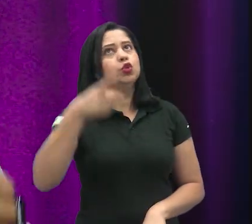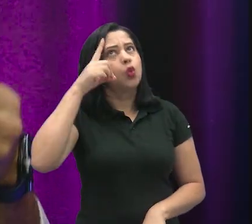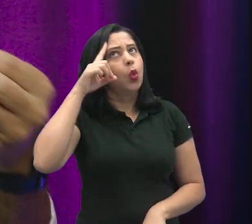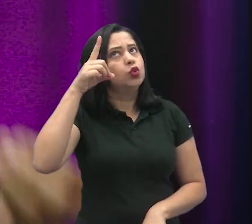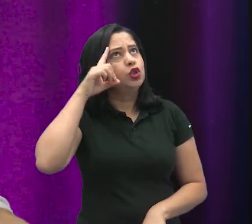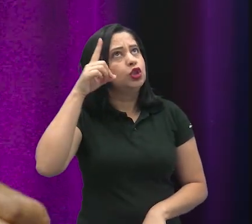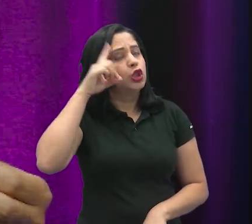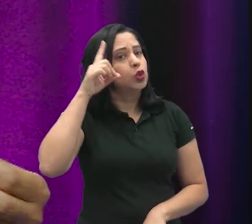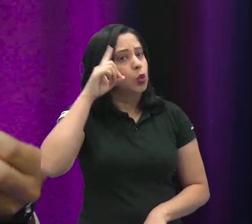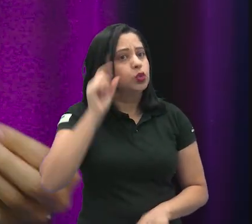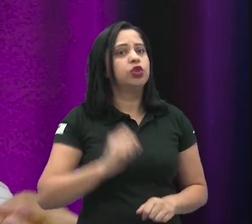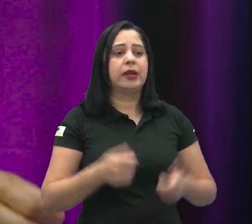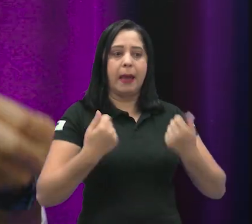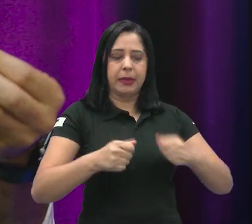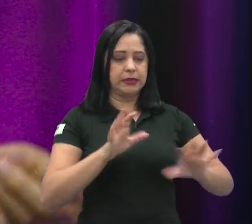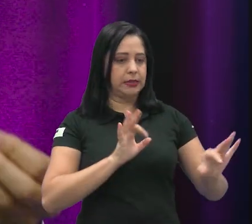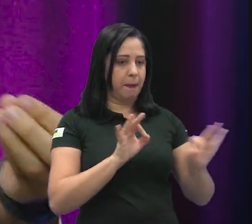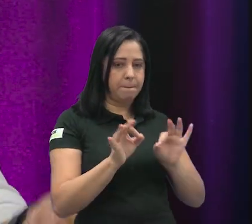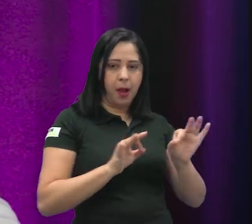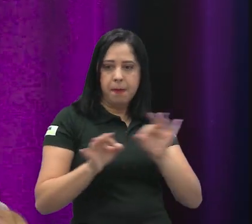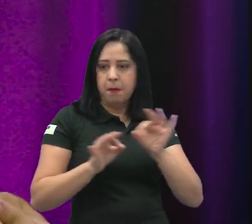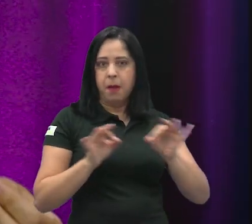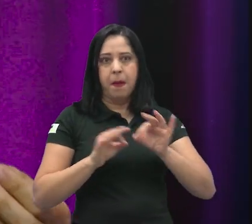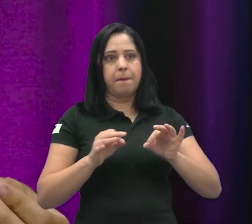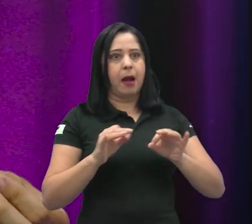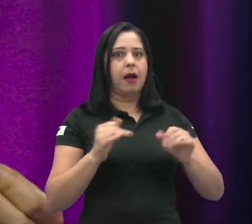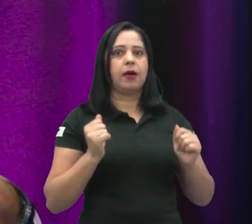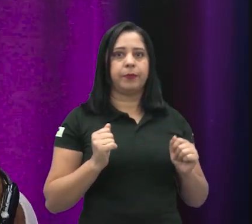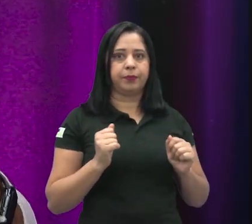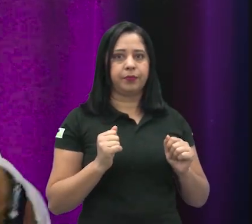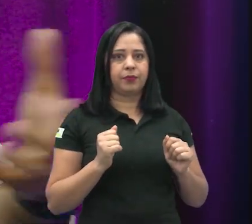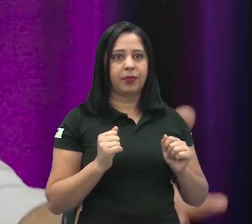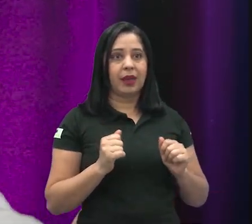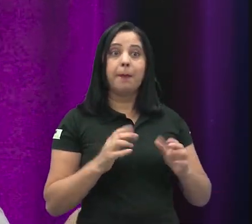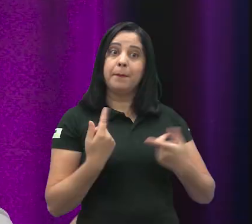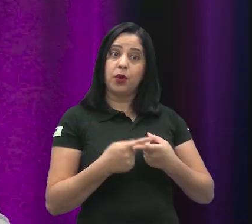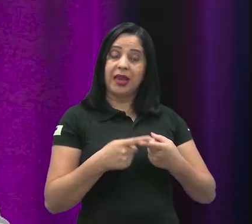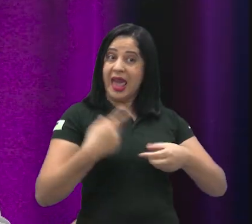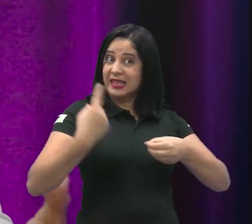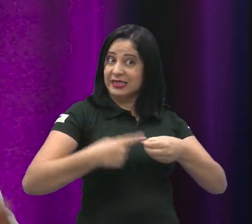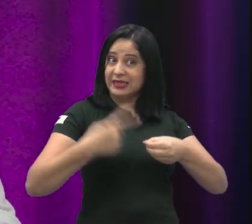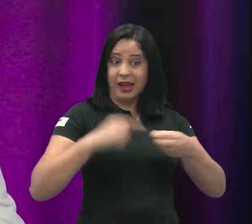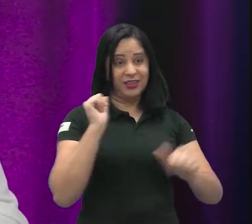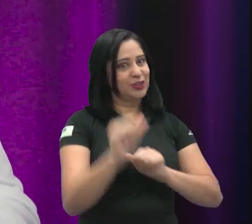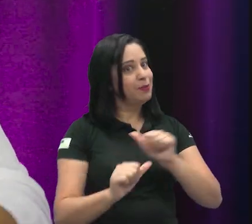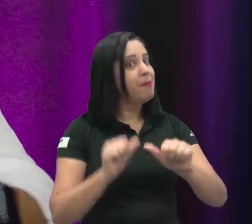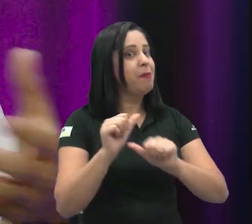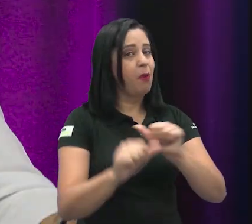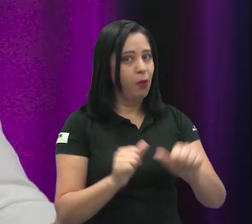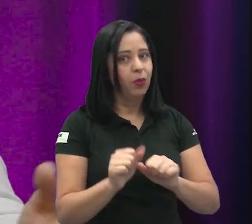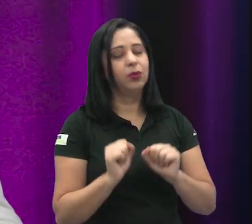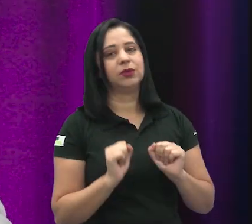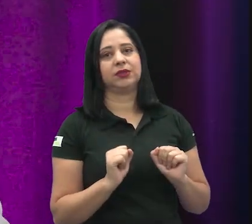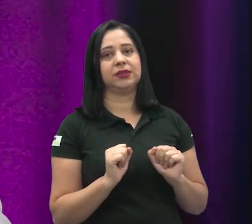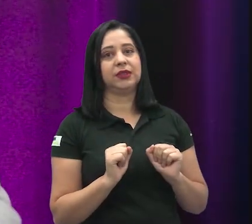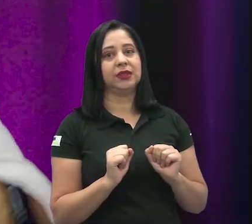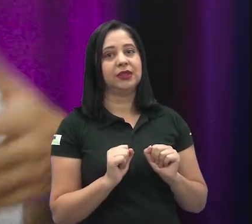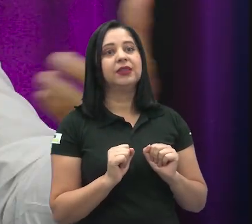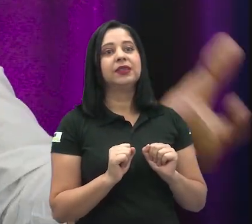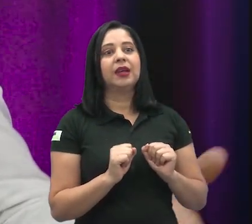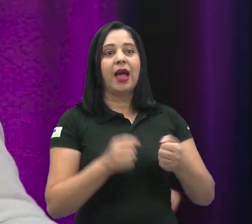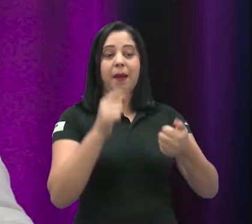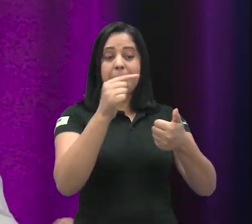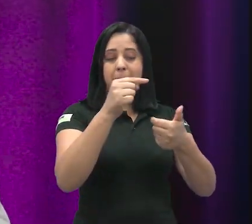Por mais que a gente acompanhe a política de perto nesse tempo todo, a cidade, ela muda, né? Exatamente. As condições da cidade,